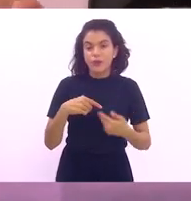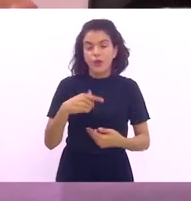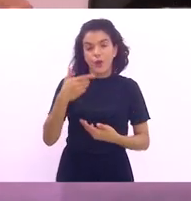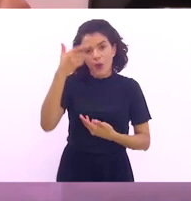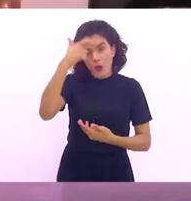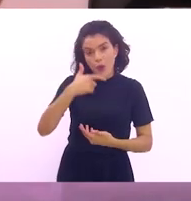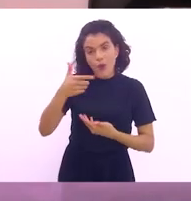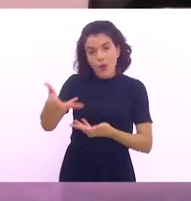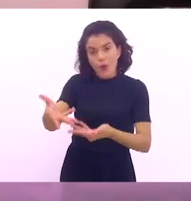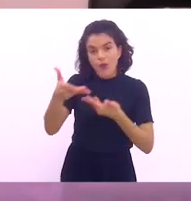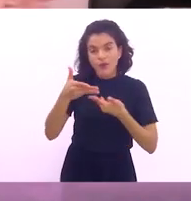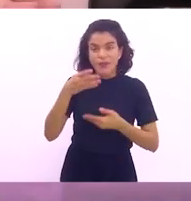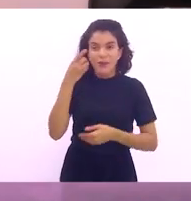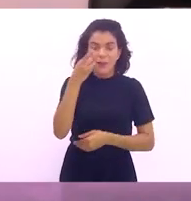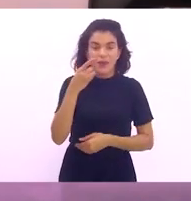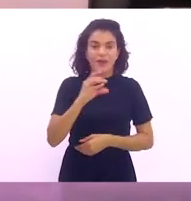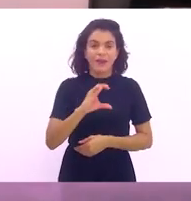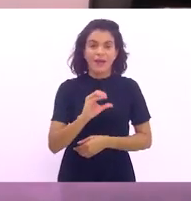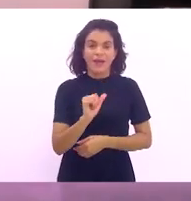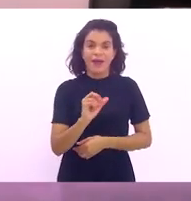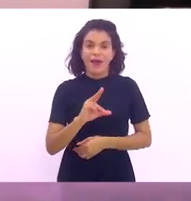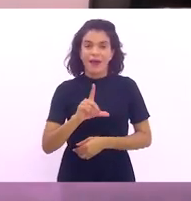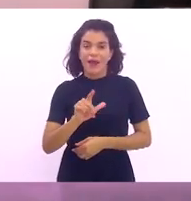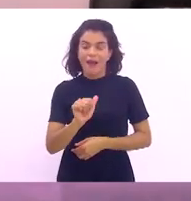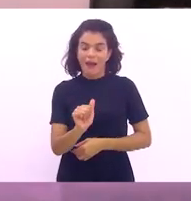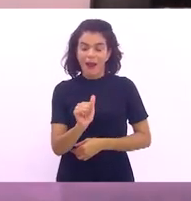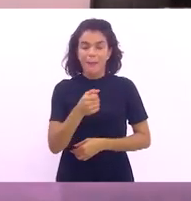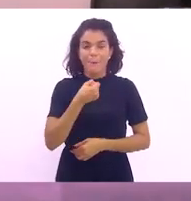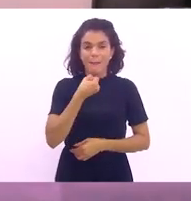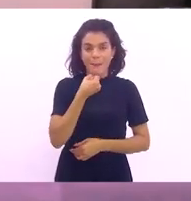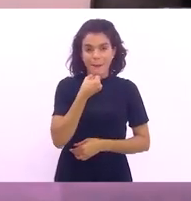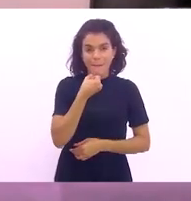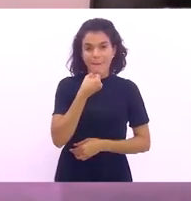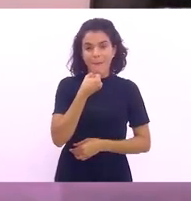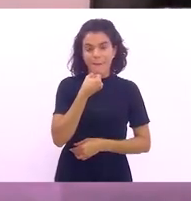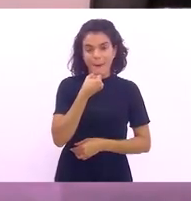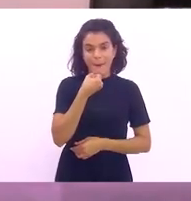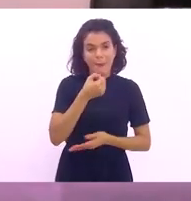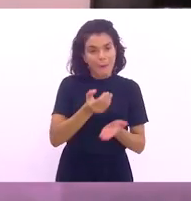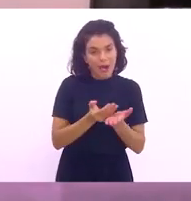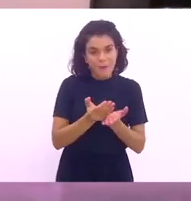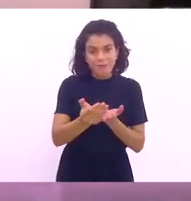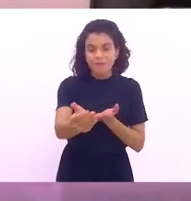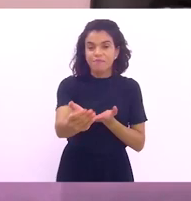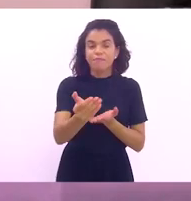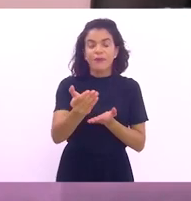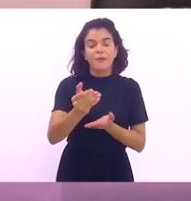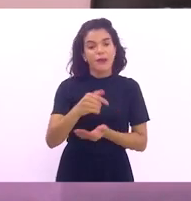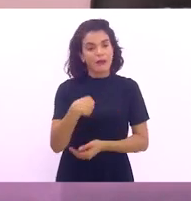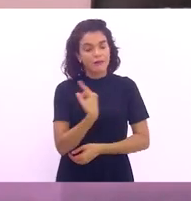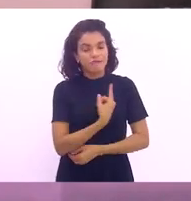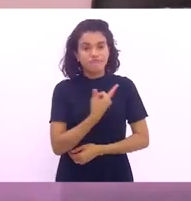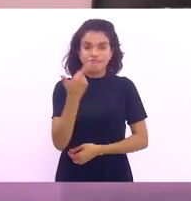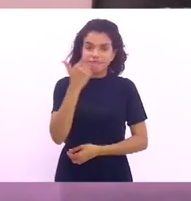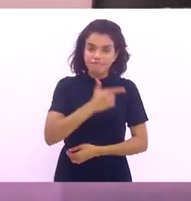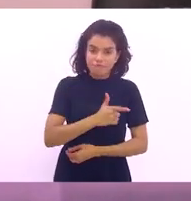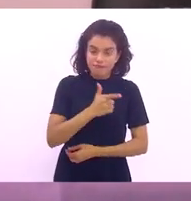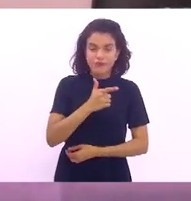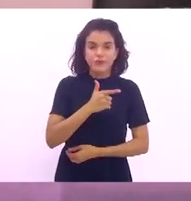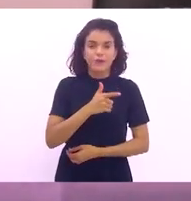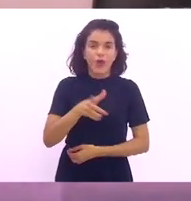neste momento a deputada Carla para que possa fazer as suas considerações iniciais Para que assim a gente possa